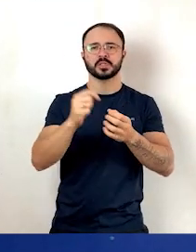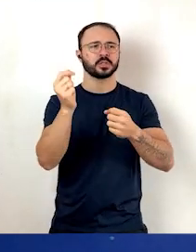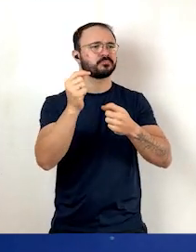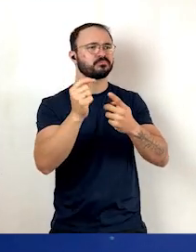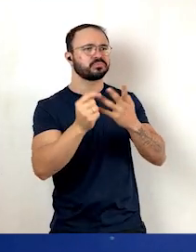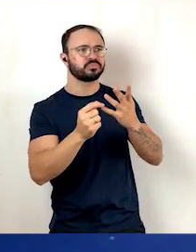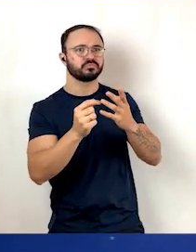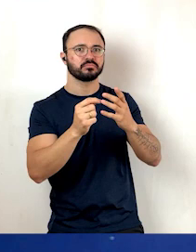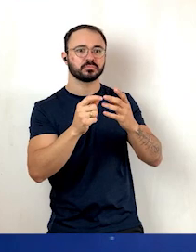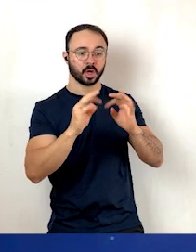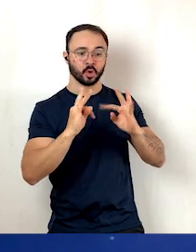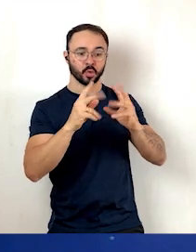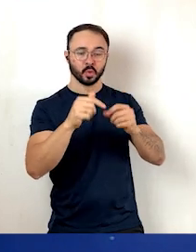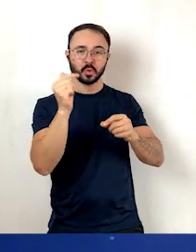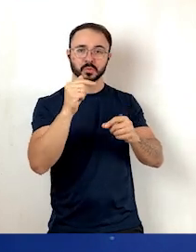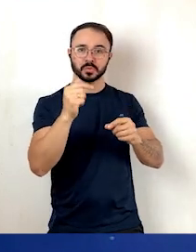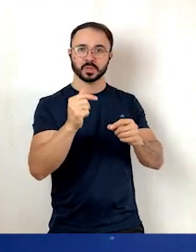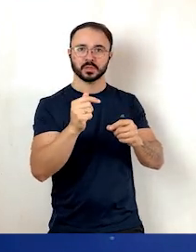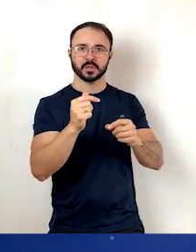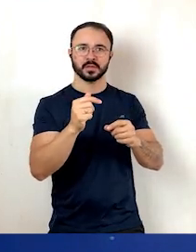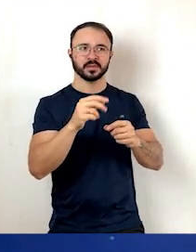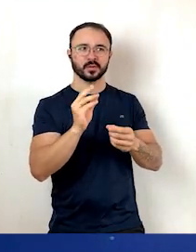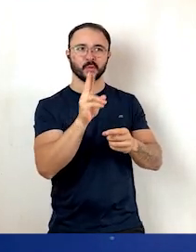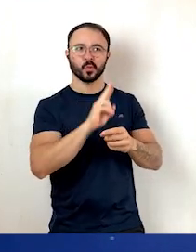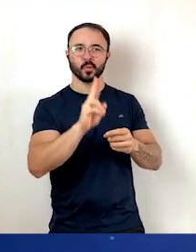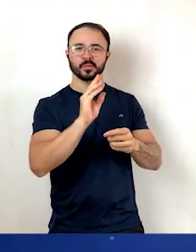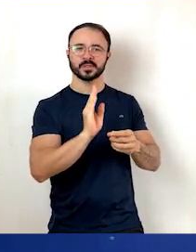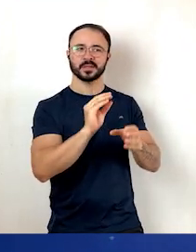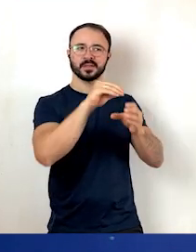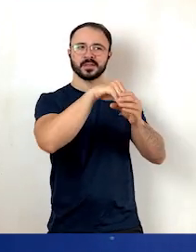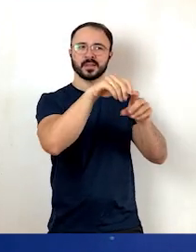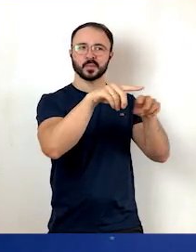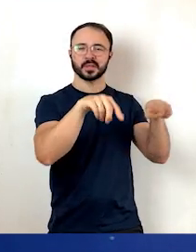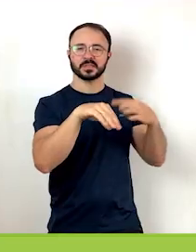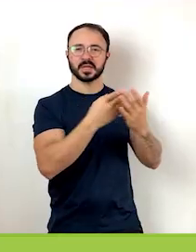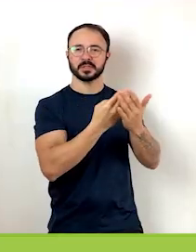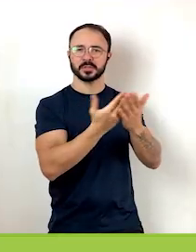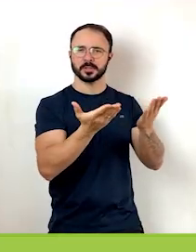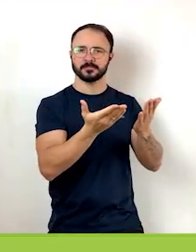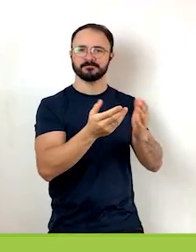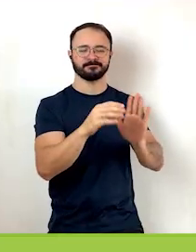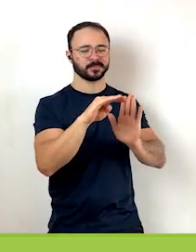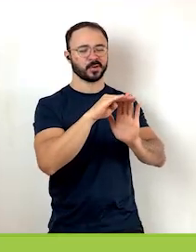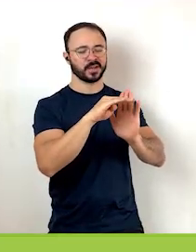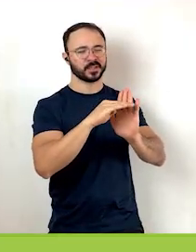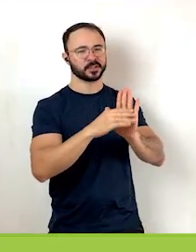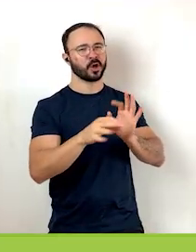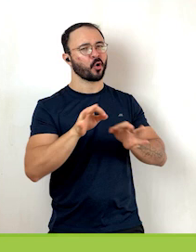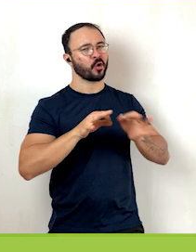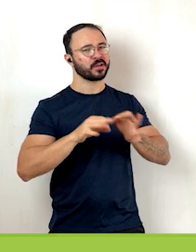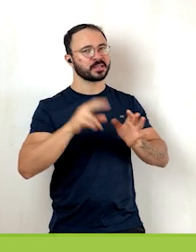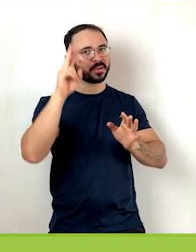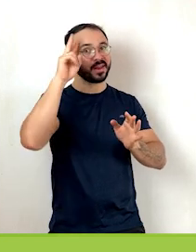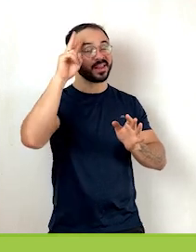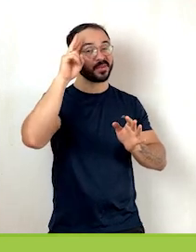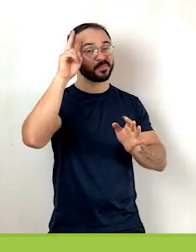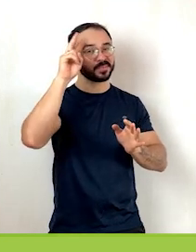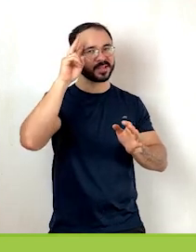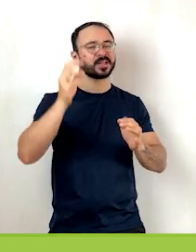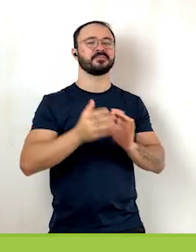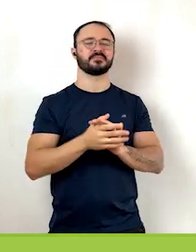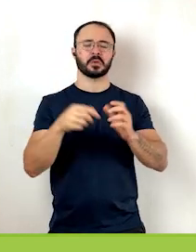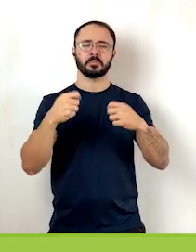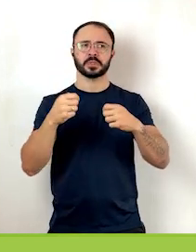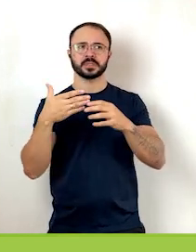lápis borracha são alguns dos materiais utilizados em sala de aula Isso serve para que você se lembre do que você